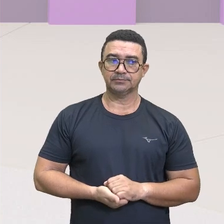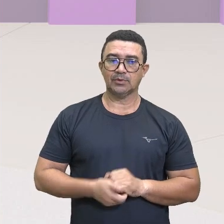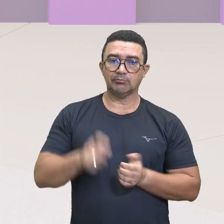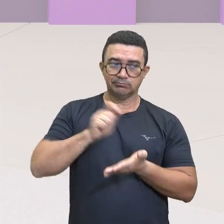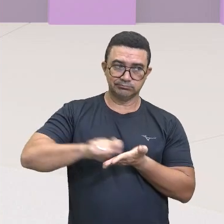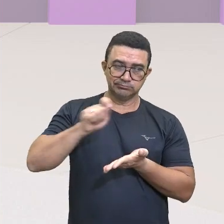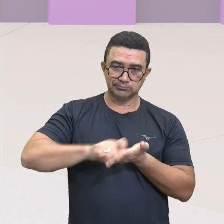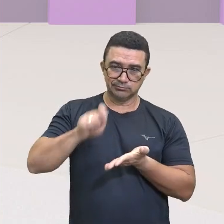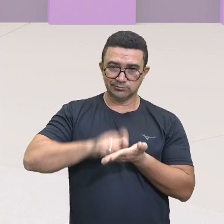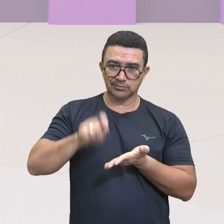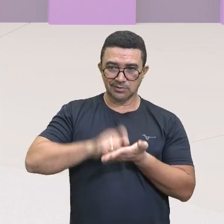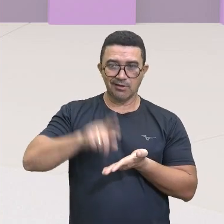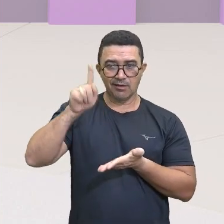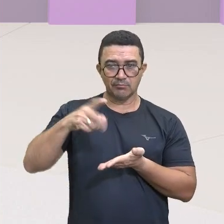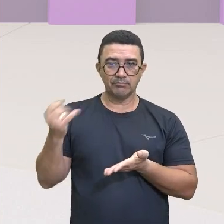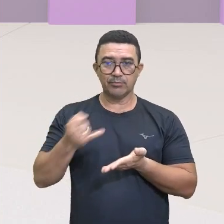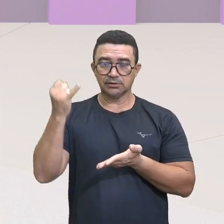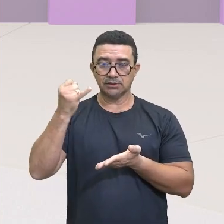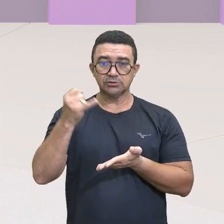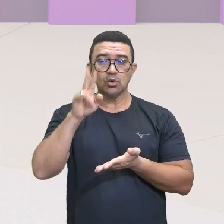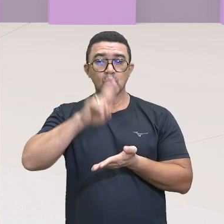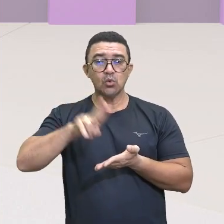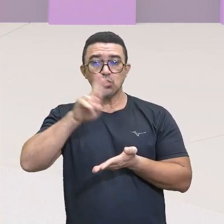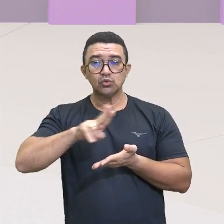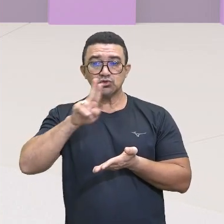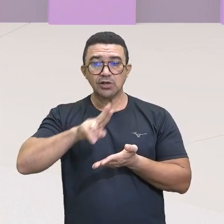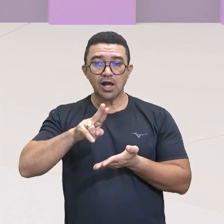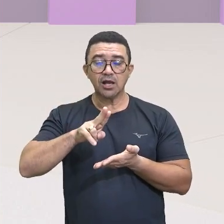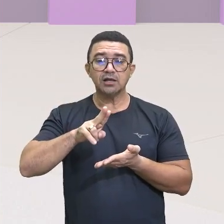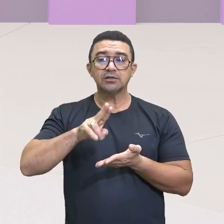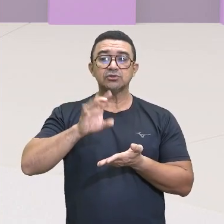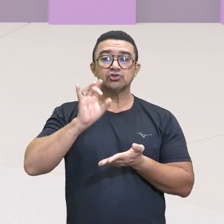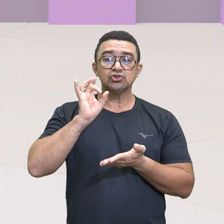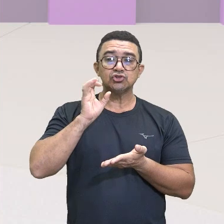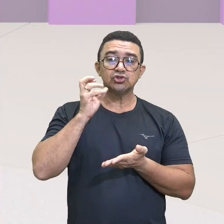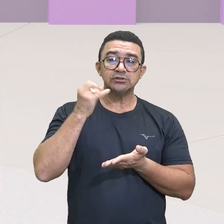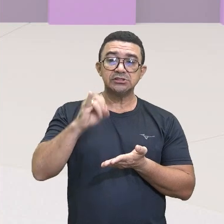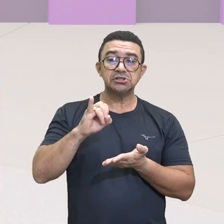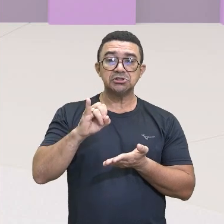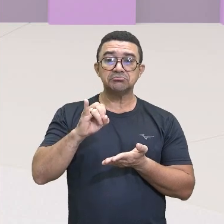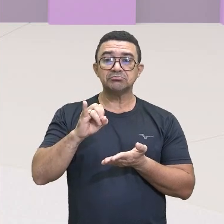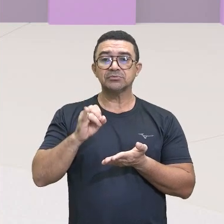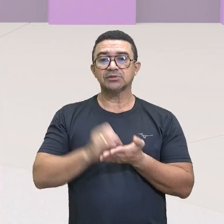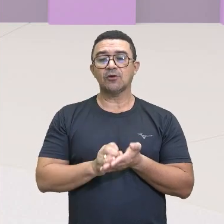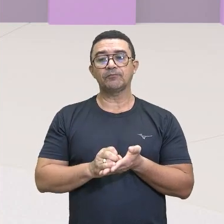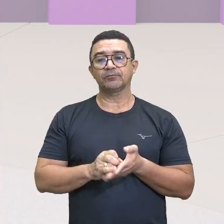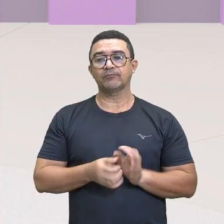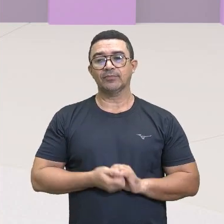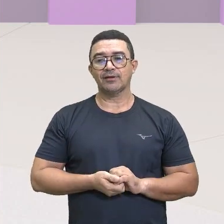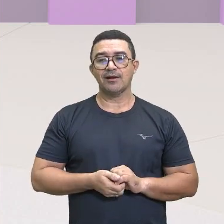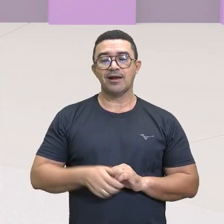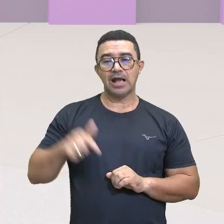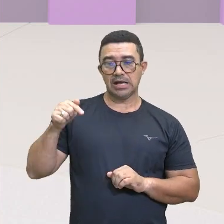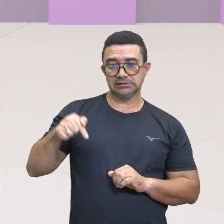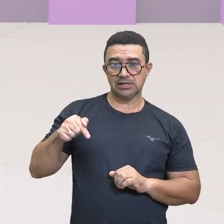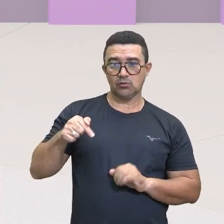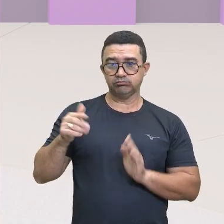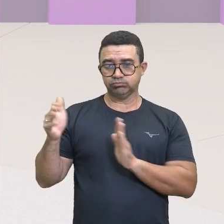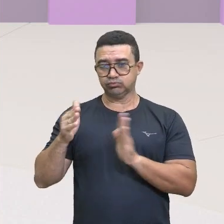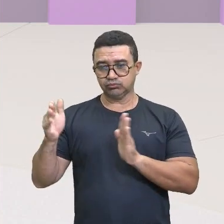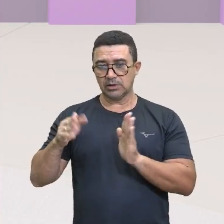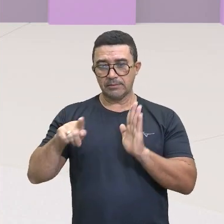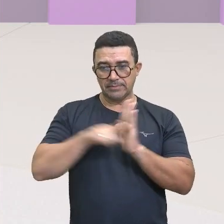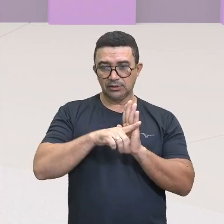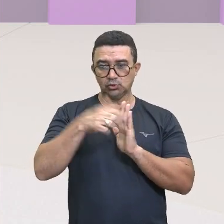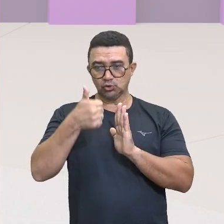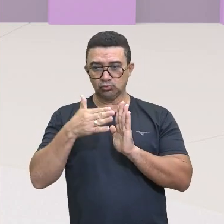essa condição. Você vai usar essa expressão nessa condição aqui. Razão entre menos 1 e 1, ok?